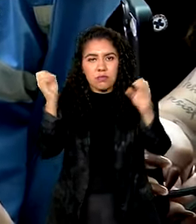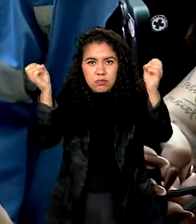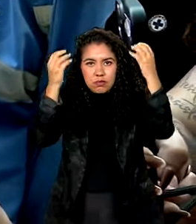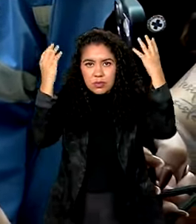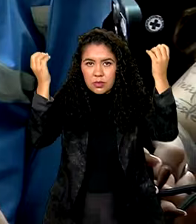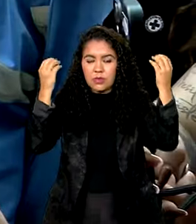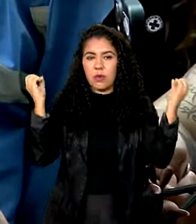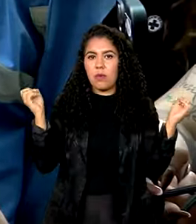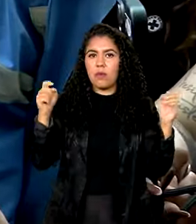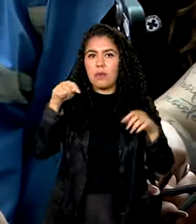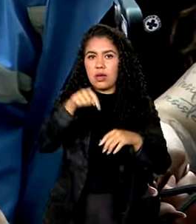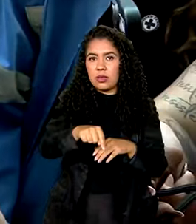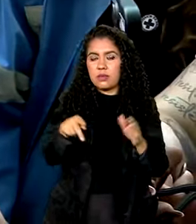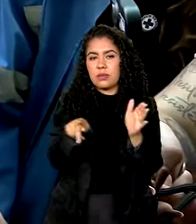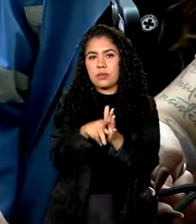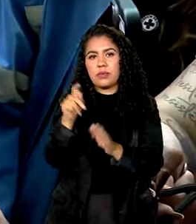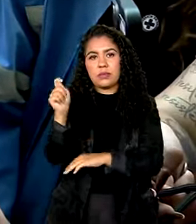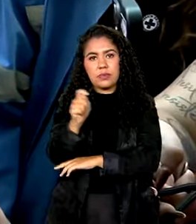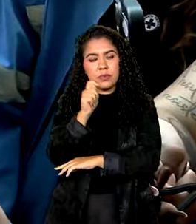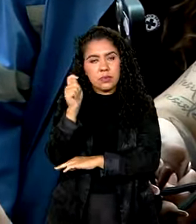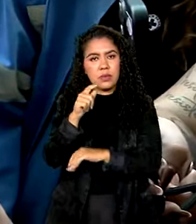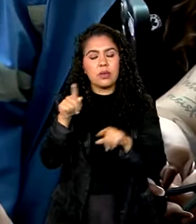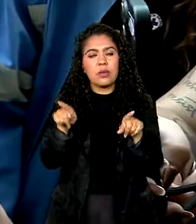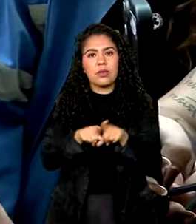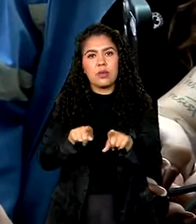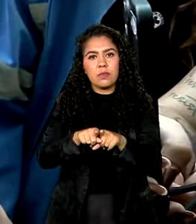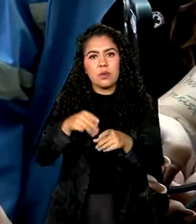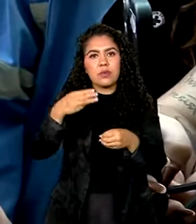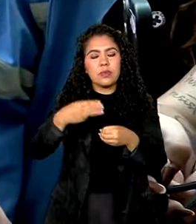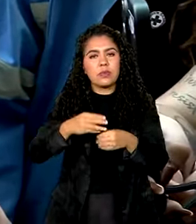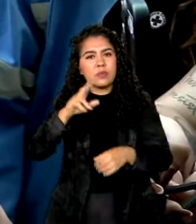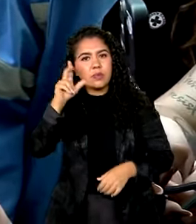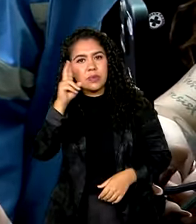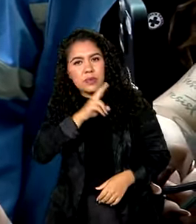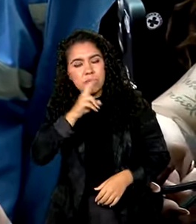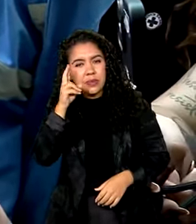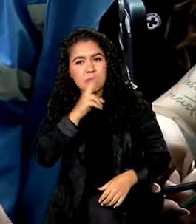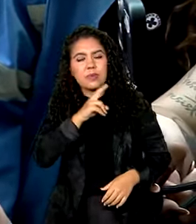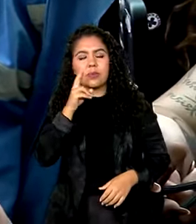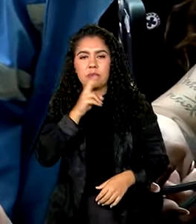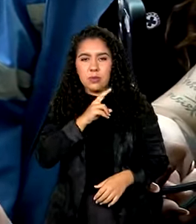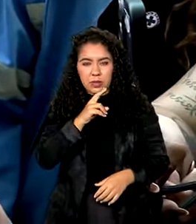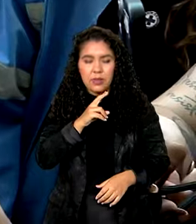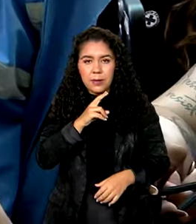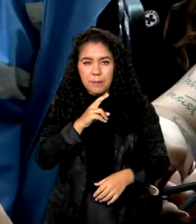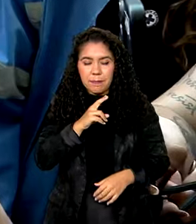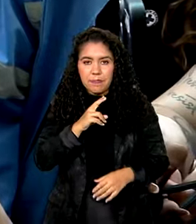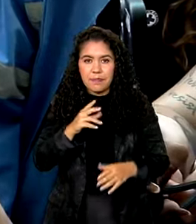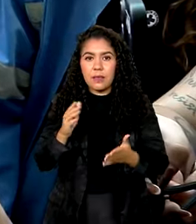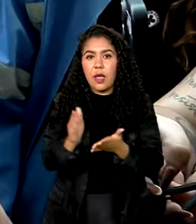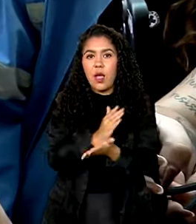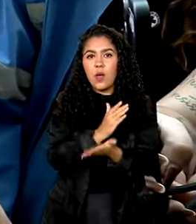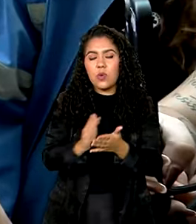do Rio Grande do Sul, nos municípios em situação de calamidade e emergência. Alguns desses veículos já tinham uma idade de